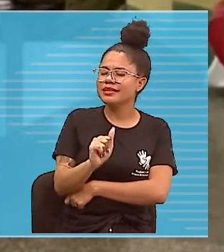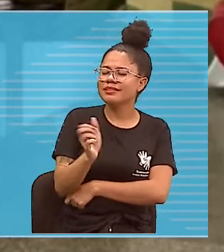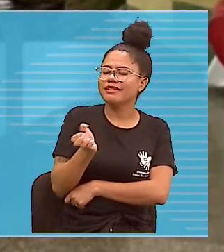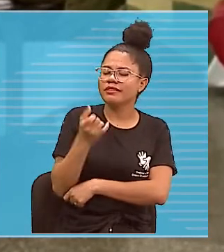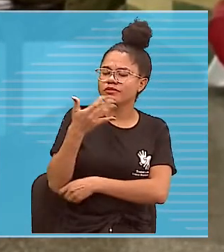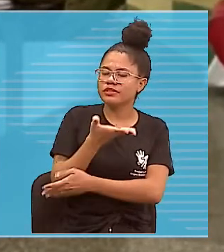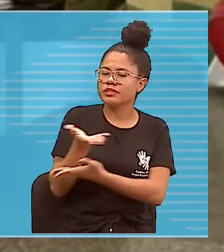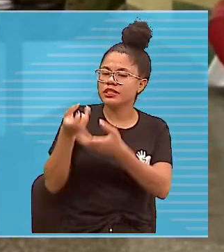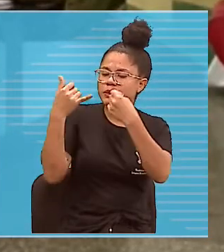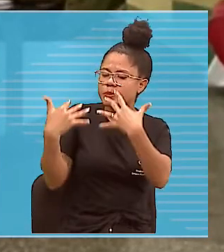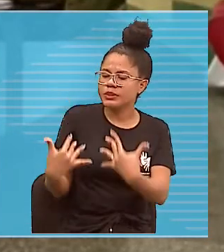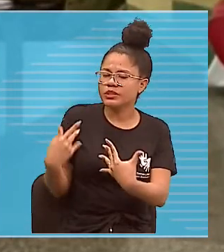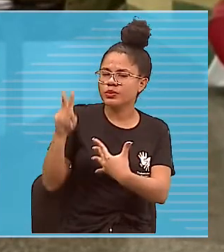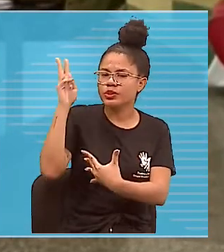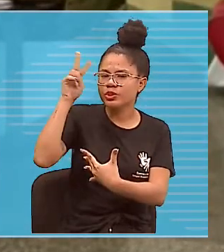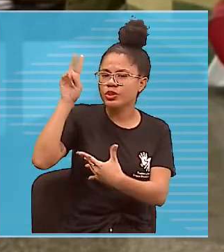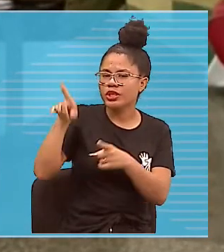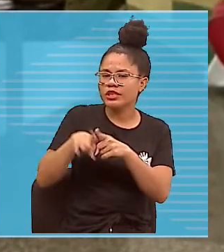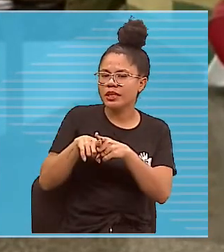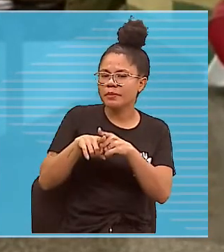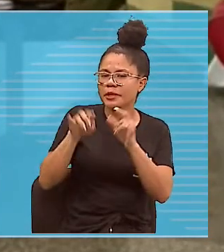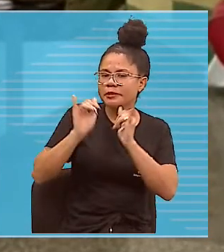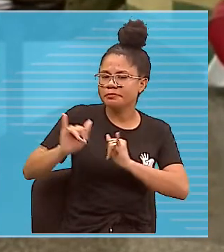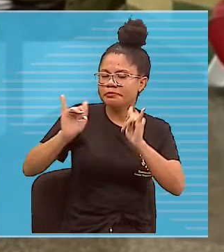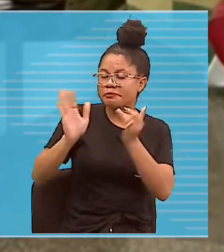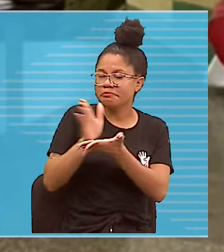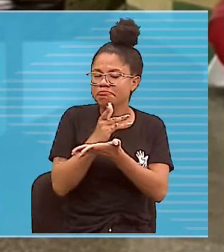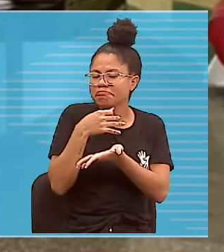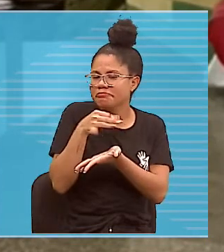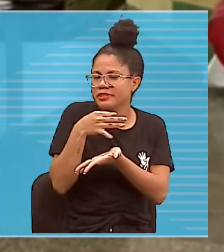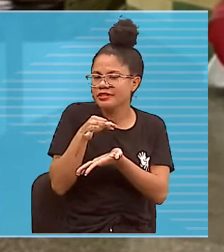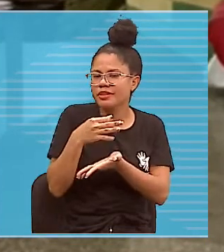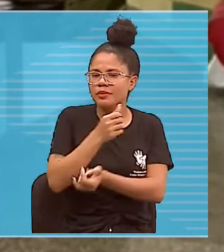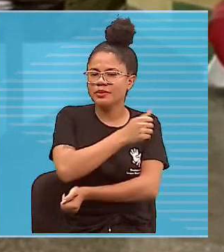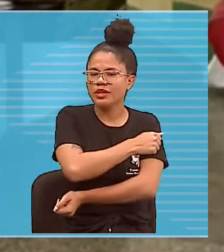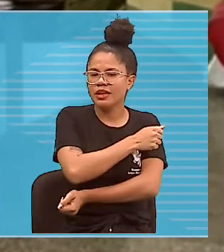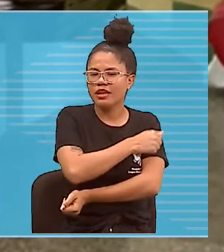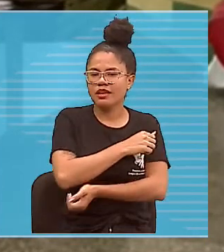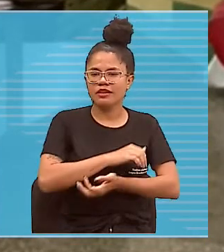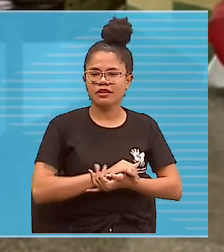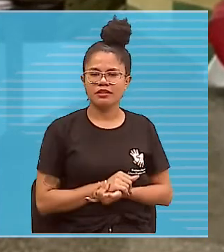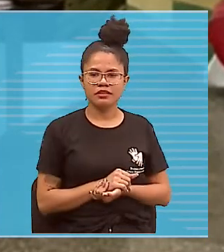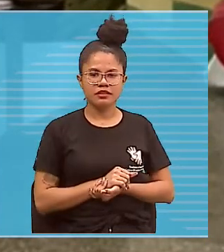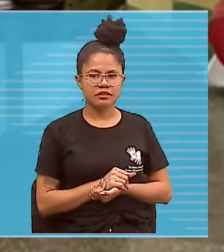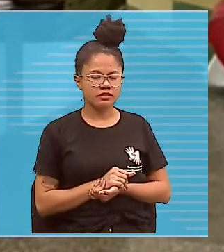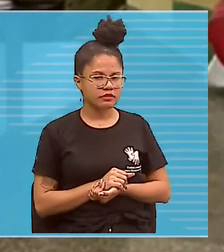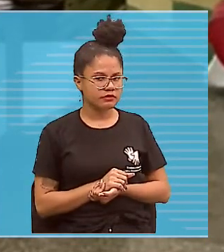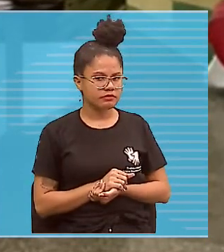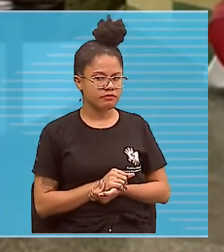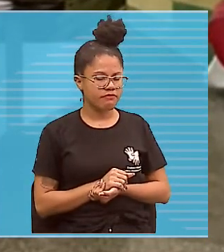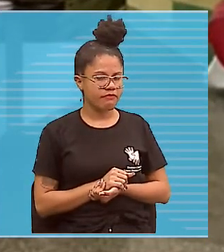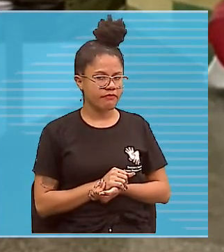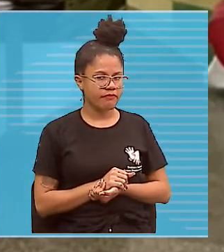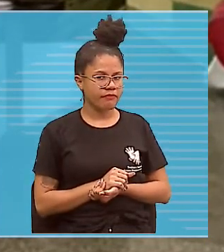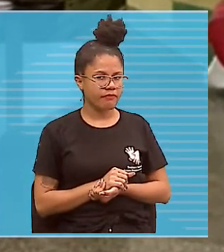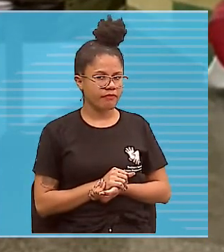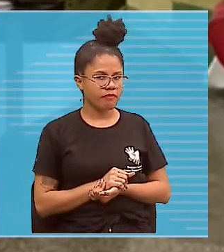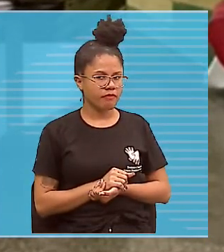Eu sou a Patrícia Rodrigues, faço técnico de enfermagem, estou